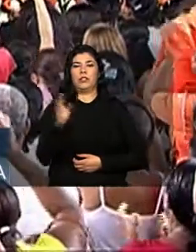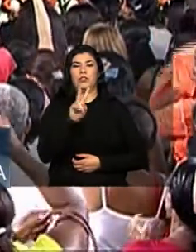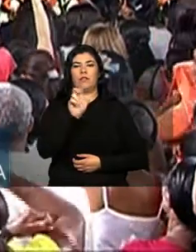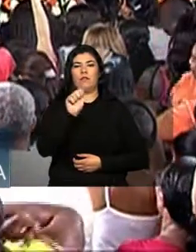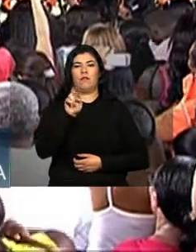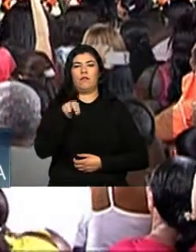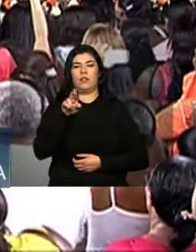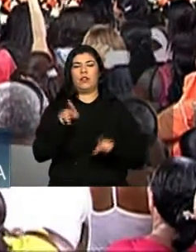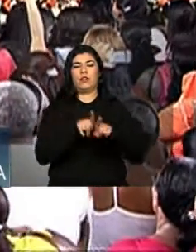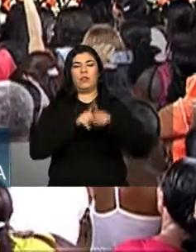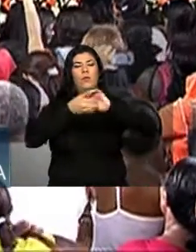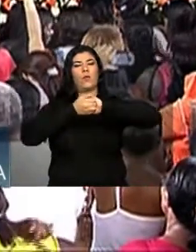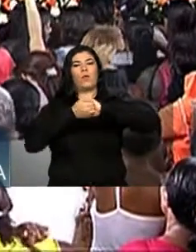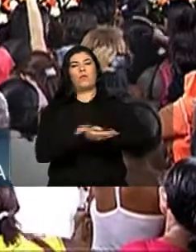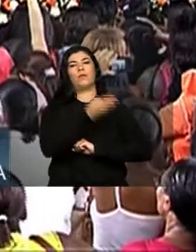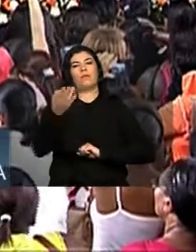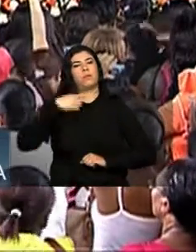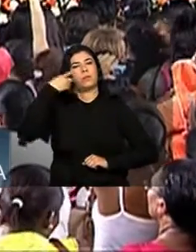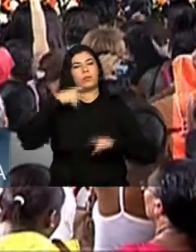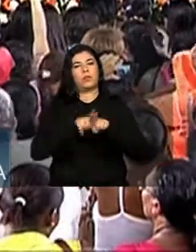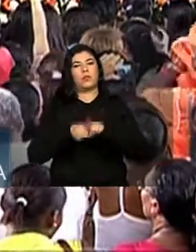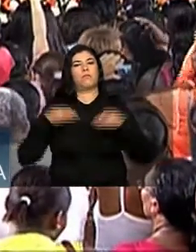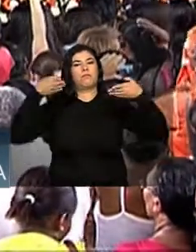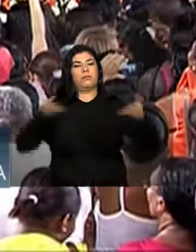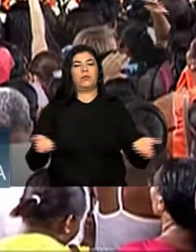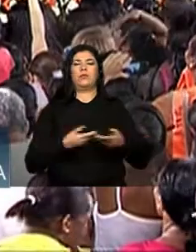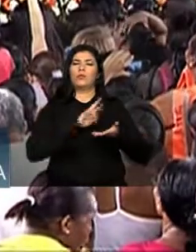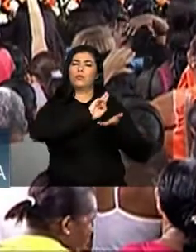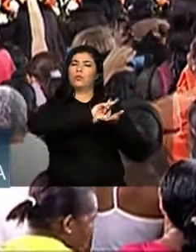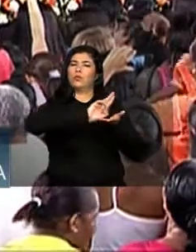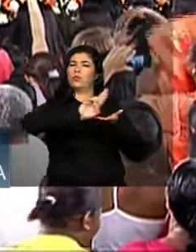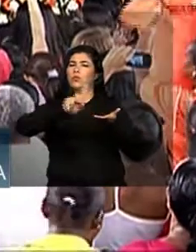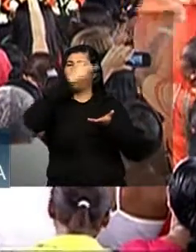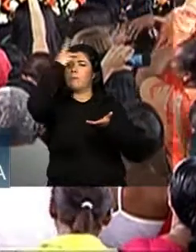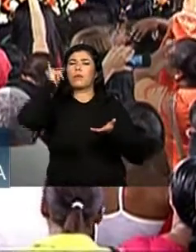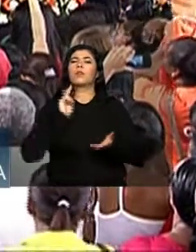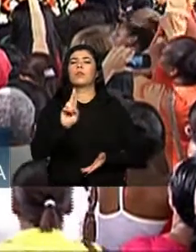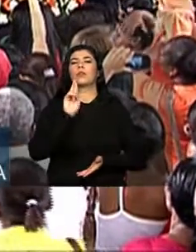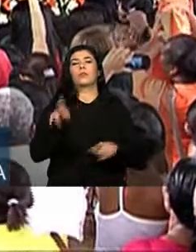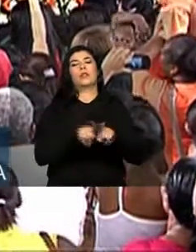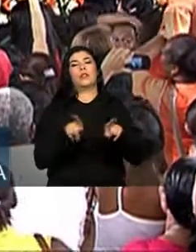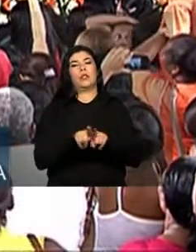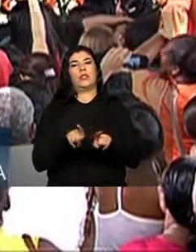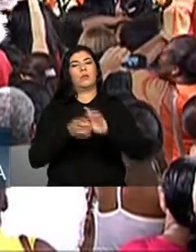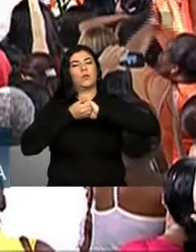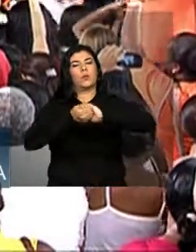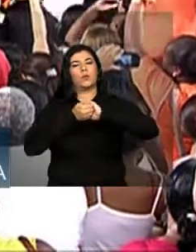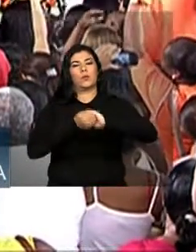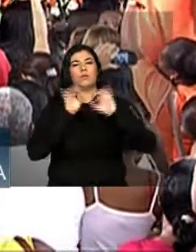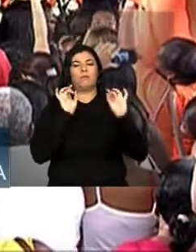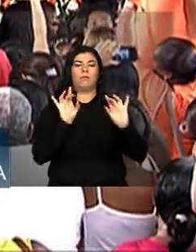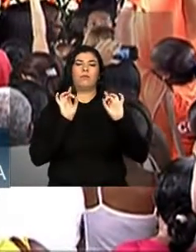Saudar aqui os parlamentares presentes, temos diversos parlamentares presentes. Eu faço saudando